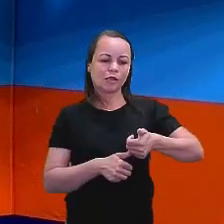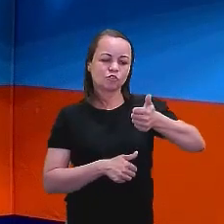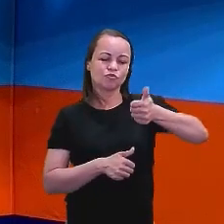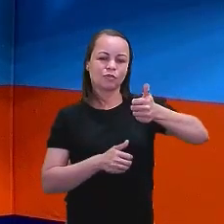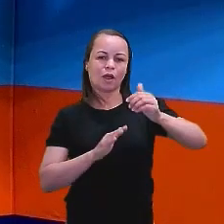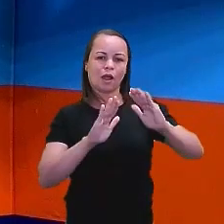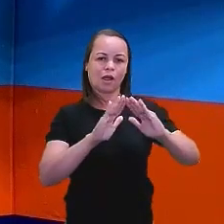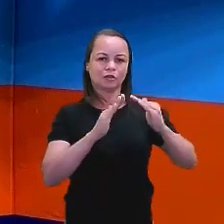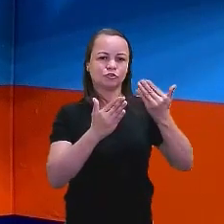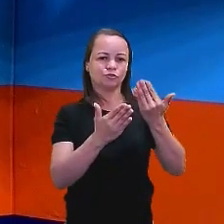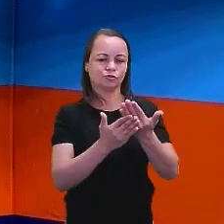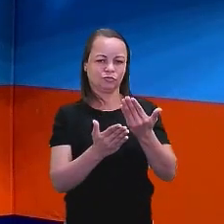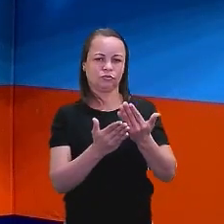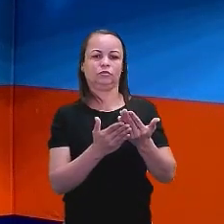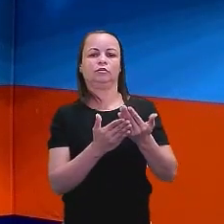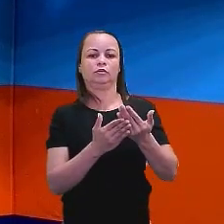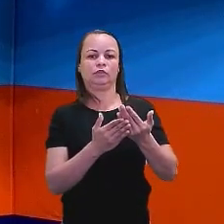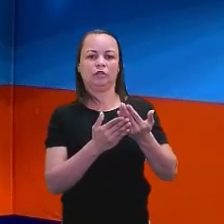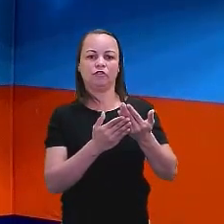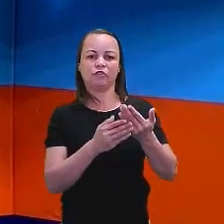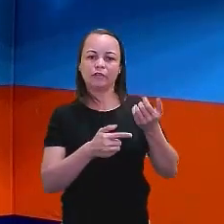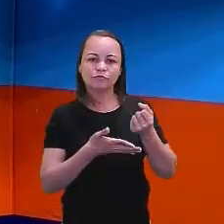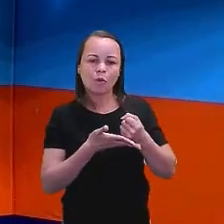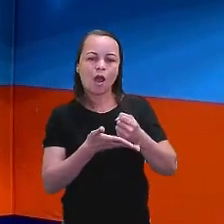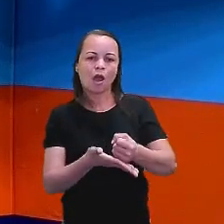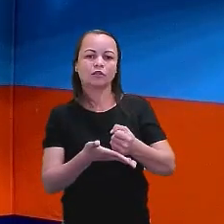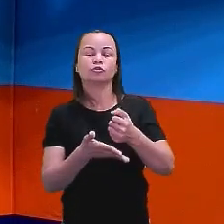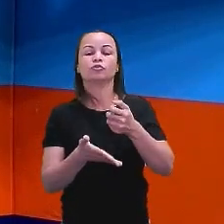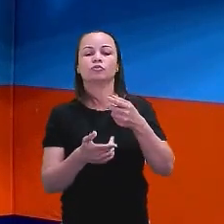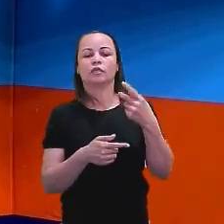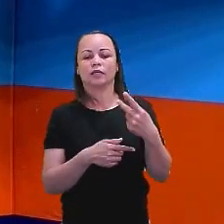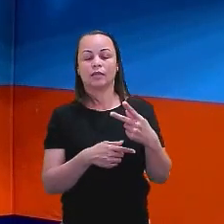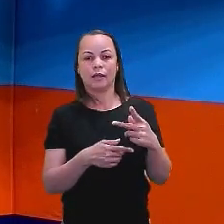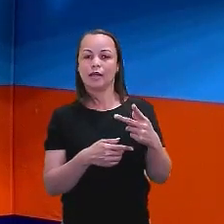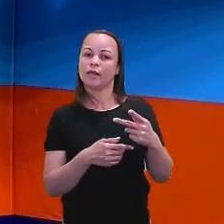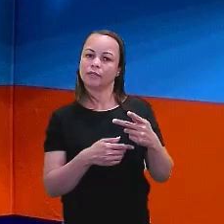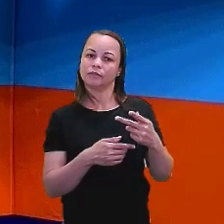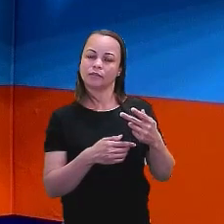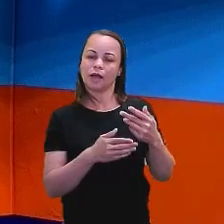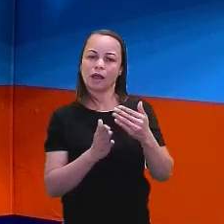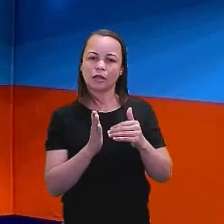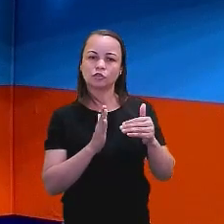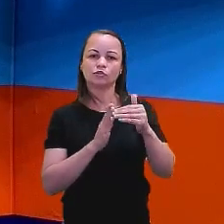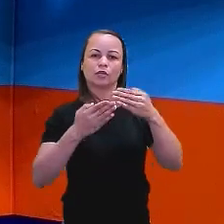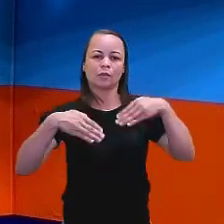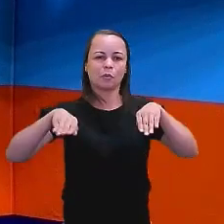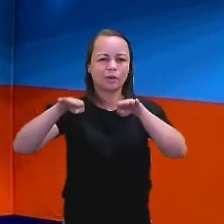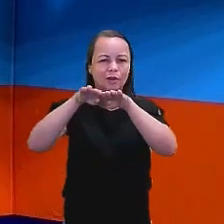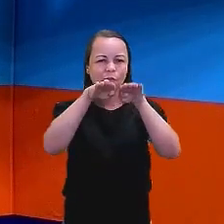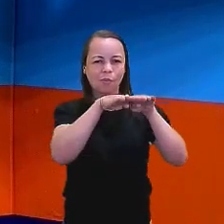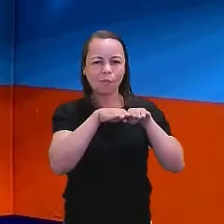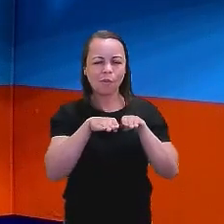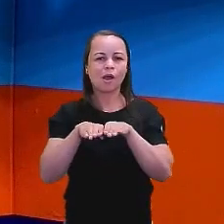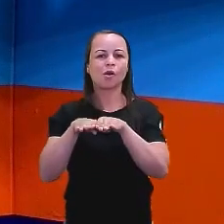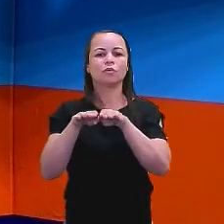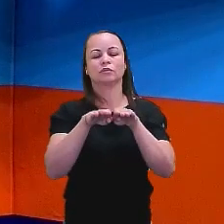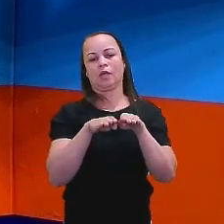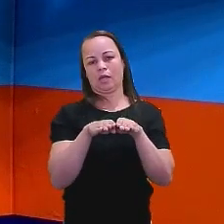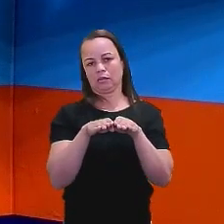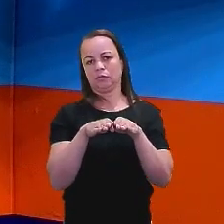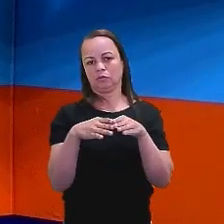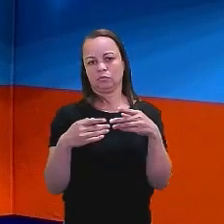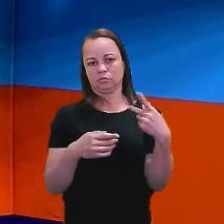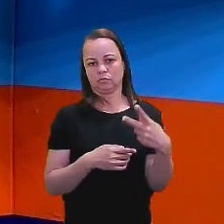social que vai nos ajudar nessa promoção por igualdade e equidade do ponto de